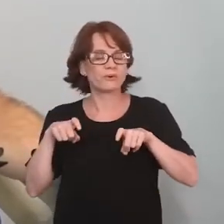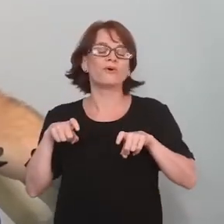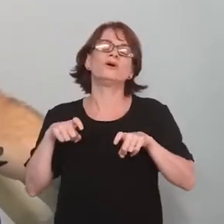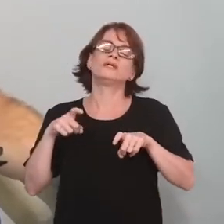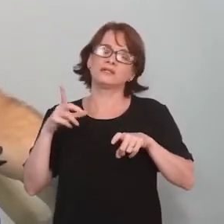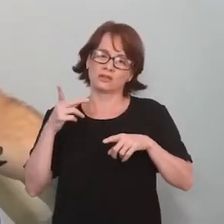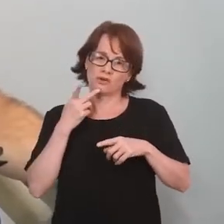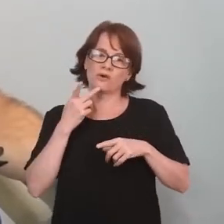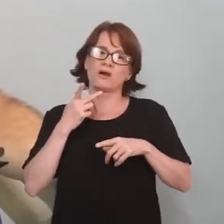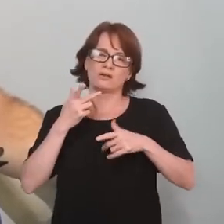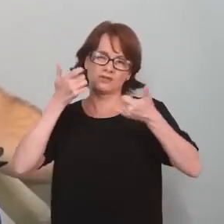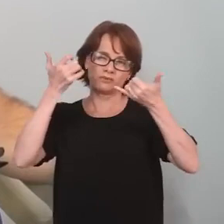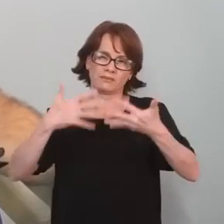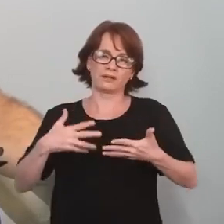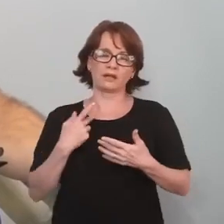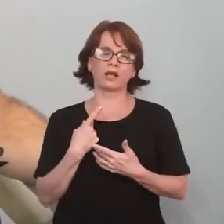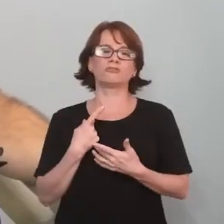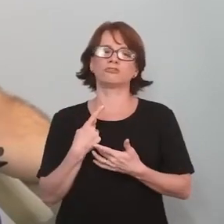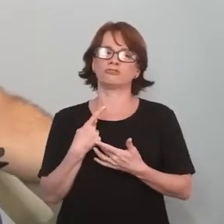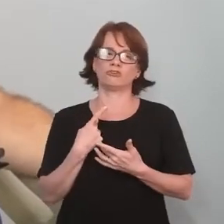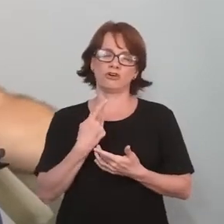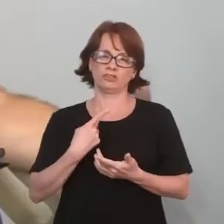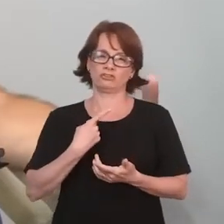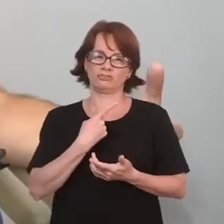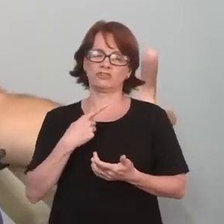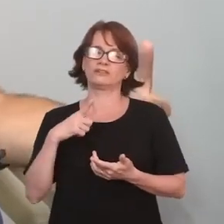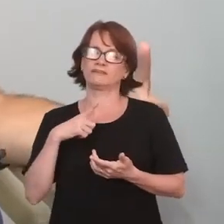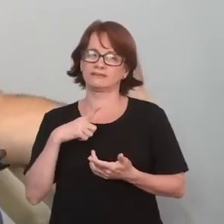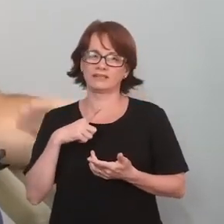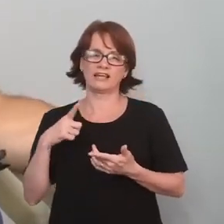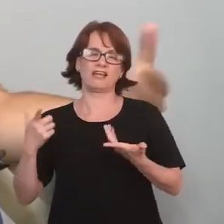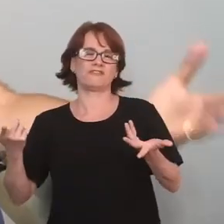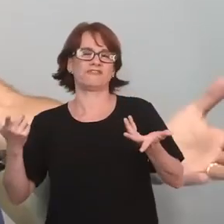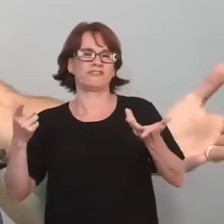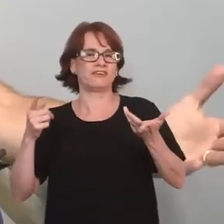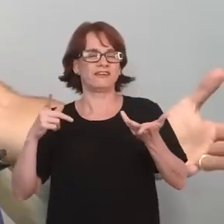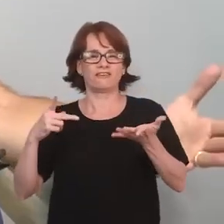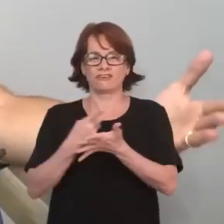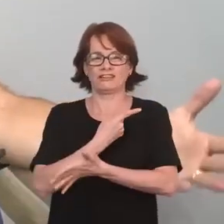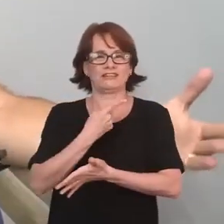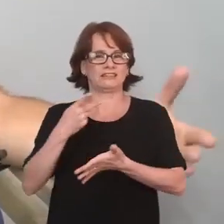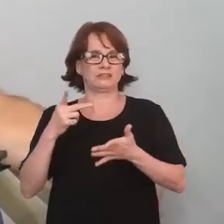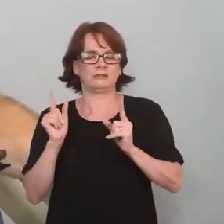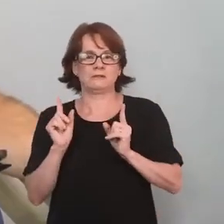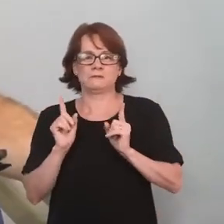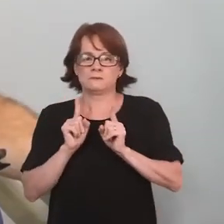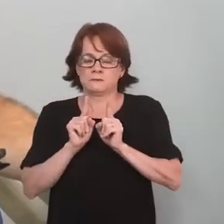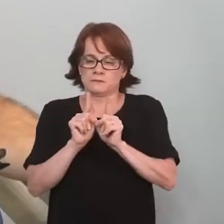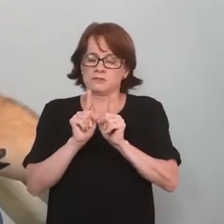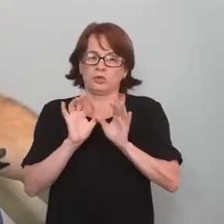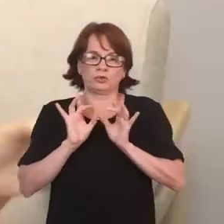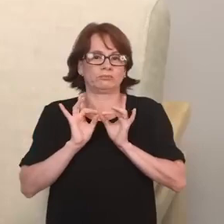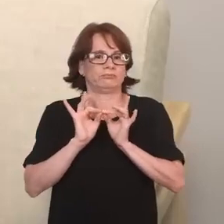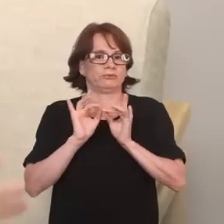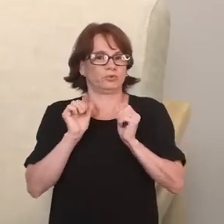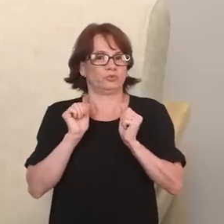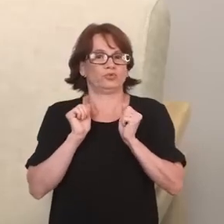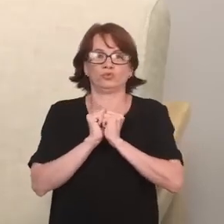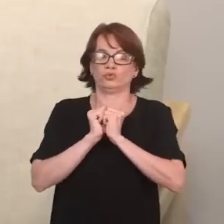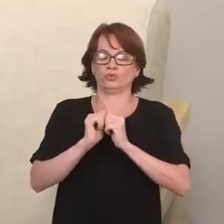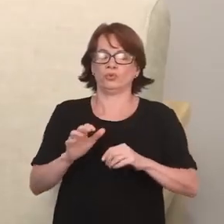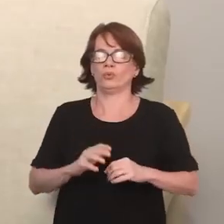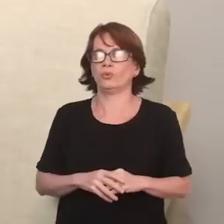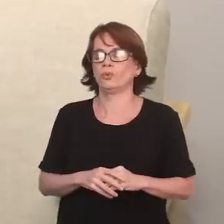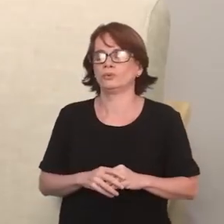na campanha. Foi verdadeiramente uma honra. Eu fico feliz de me ver representado por você na Câmara Federal. Gente, vamos parar com a rasgação